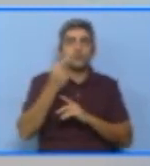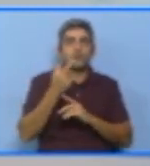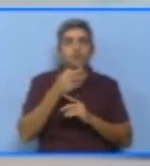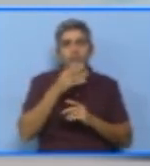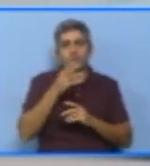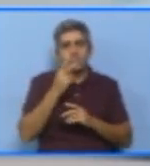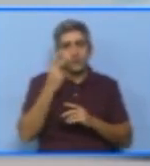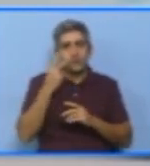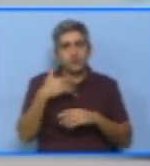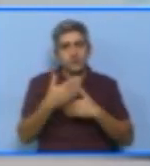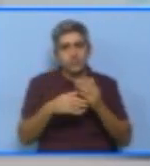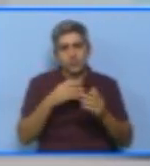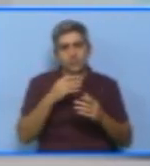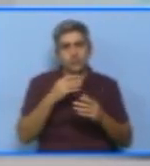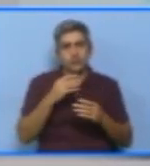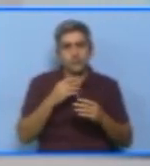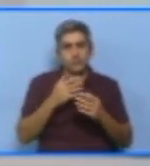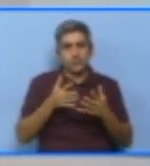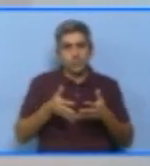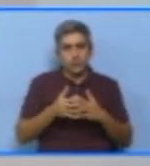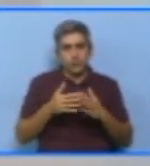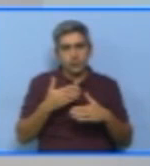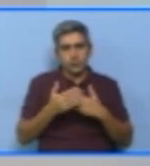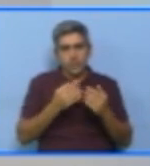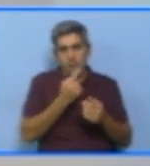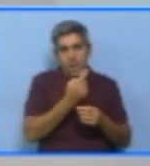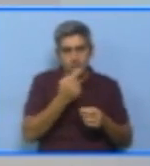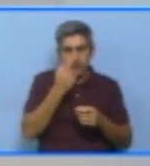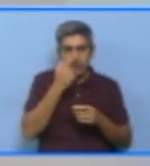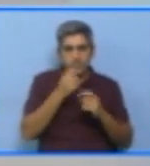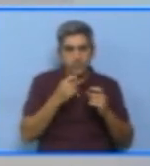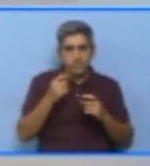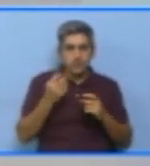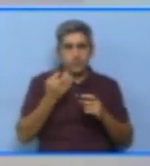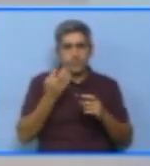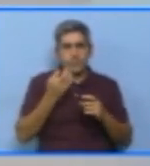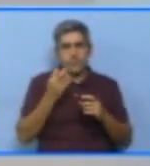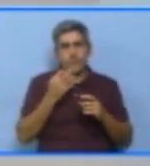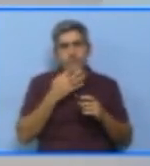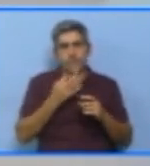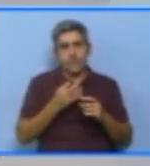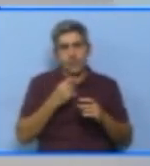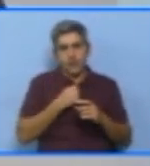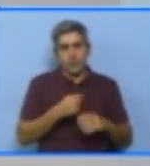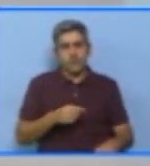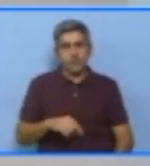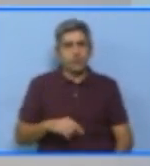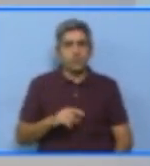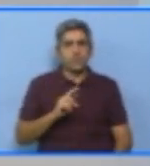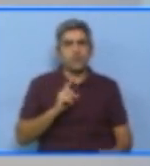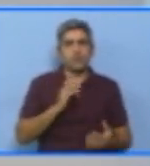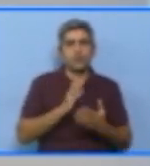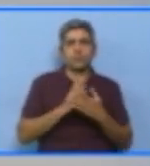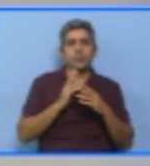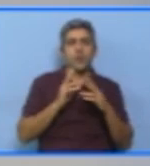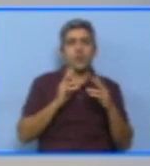fundamentar a vivência e torná-la, naturalmente, consolidar a vivência de cada um daqueles que acreditam nele. Quer dizer, não basta